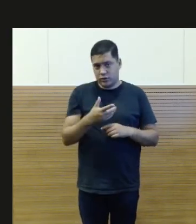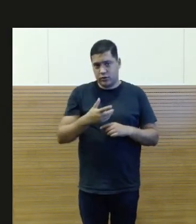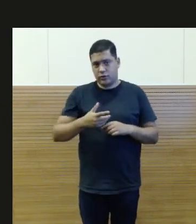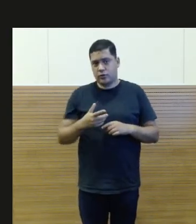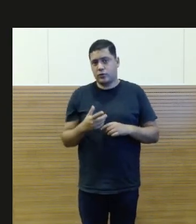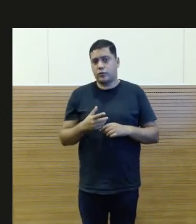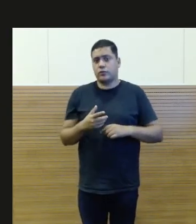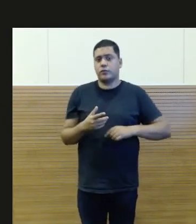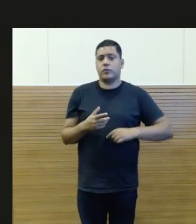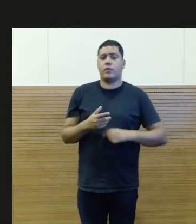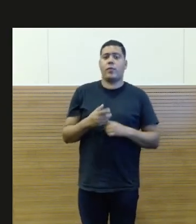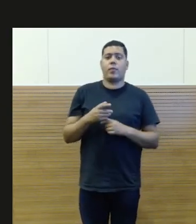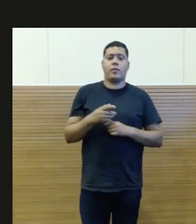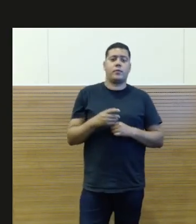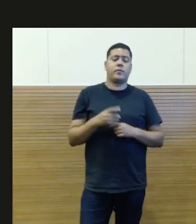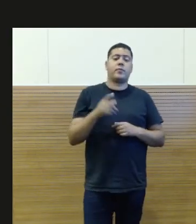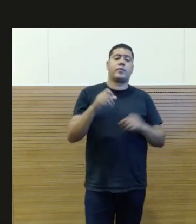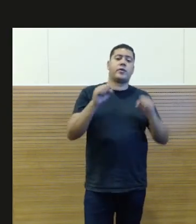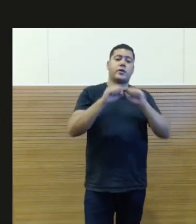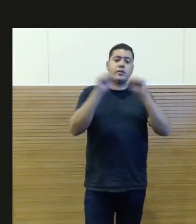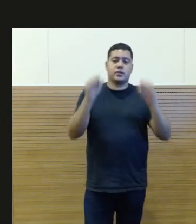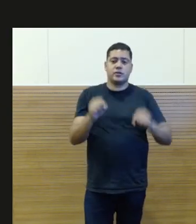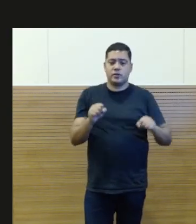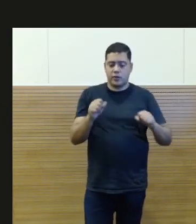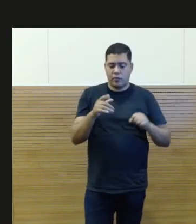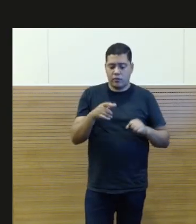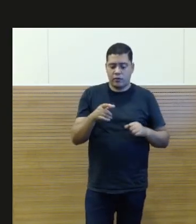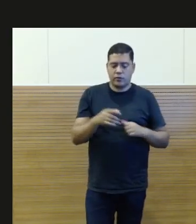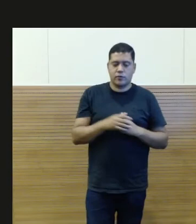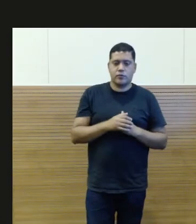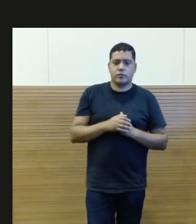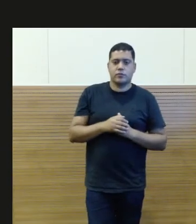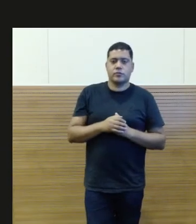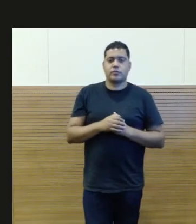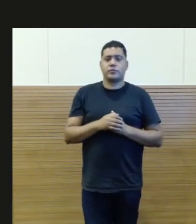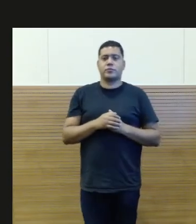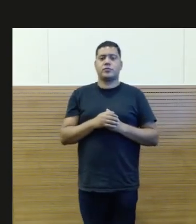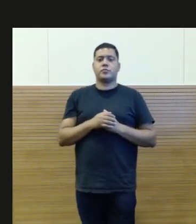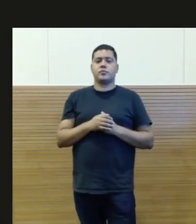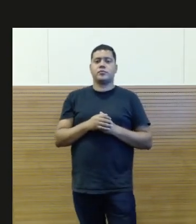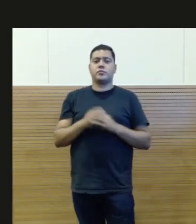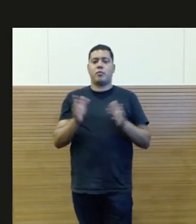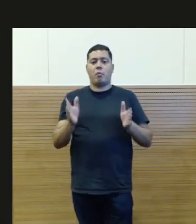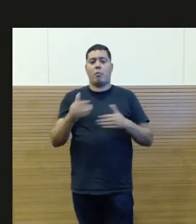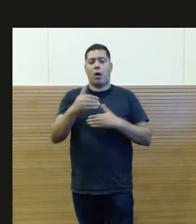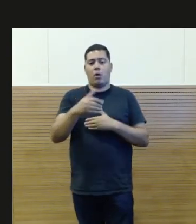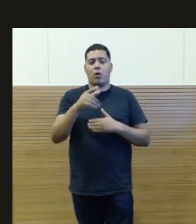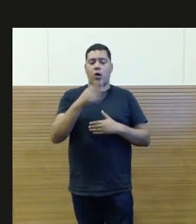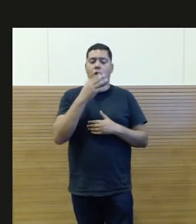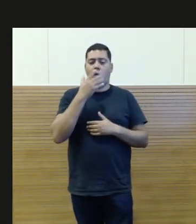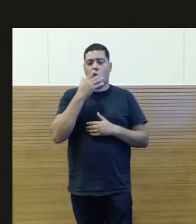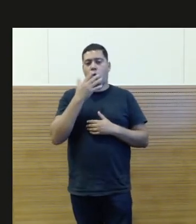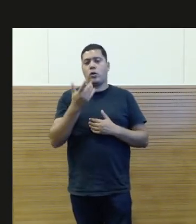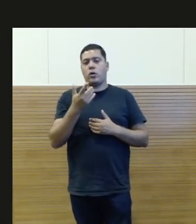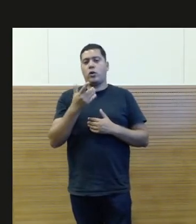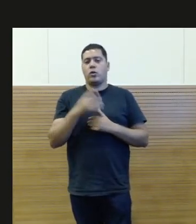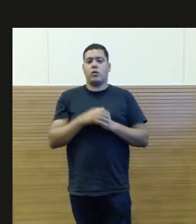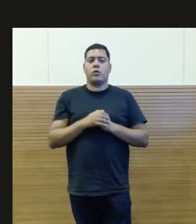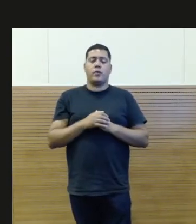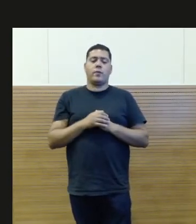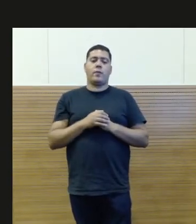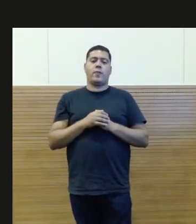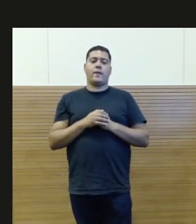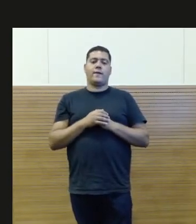a identificação desse sistema nos pacotes que eram que são coloridos, né, os pacotes de